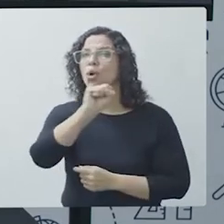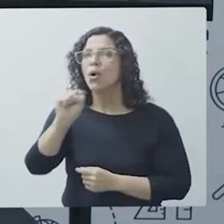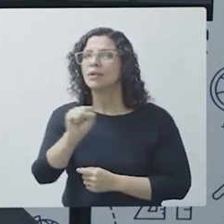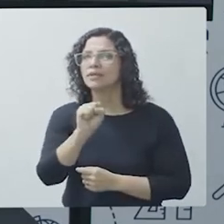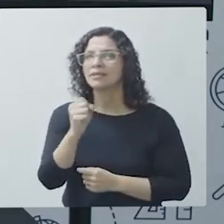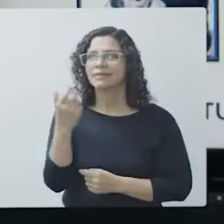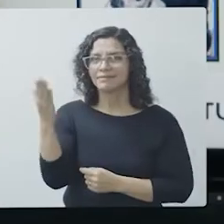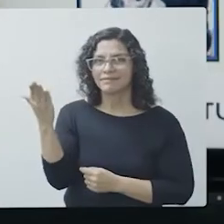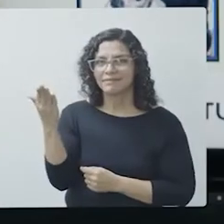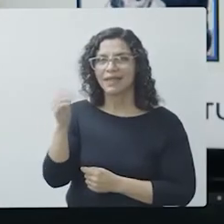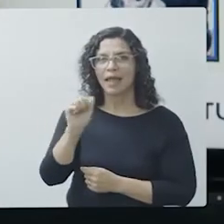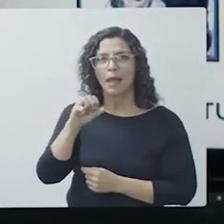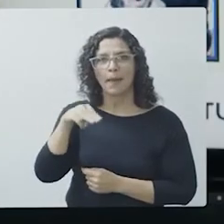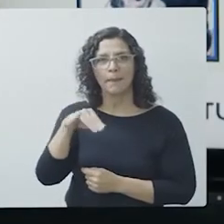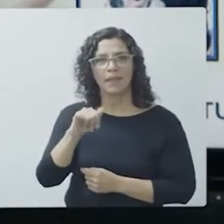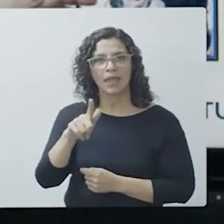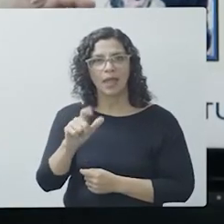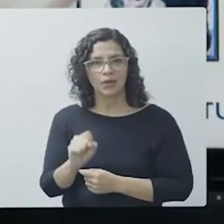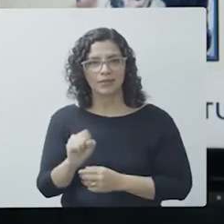os